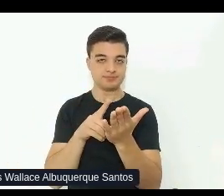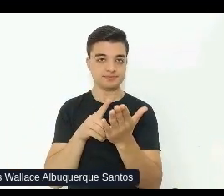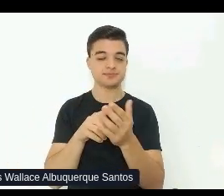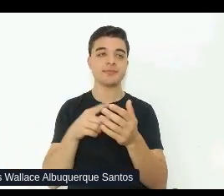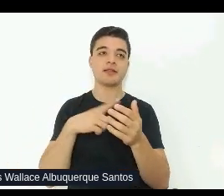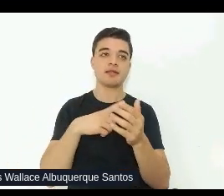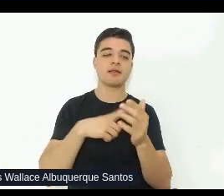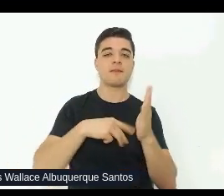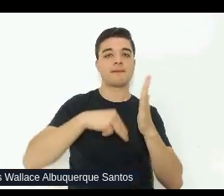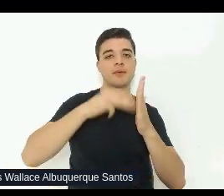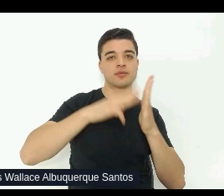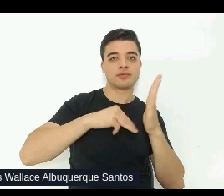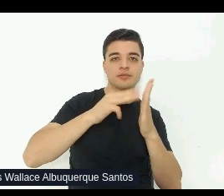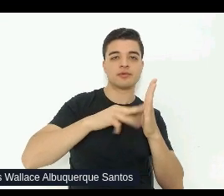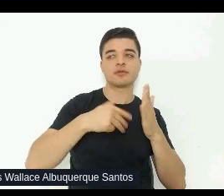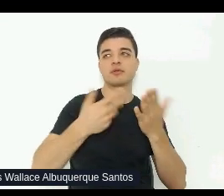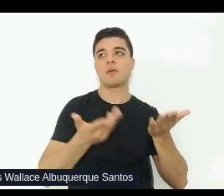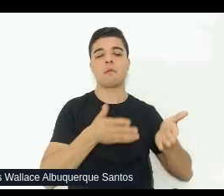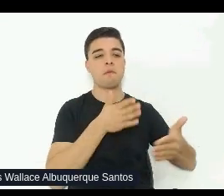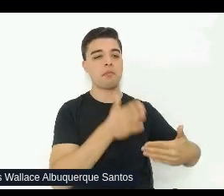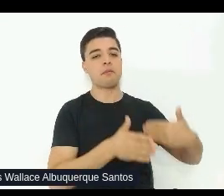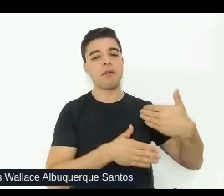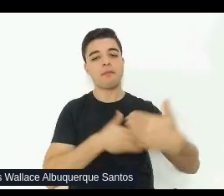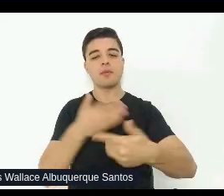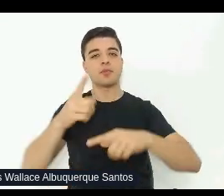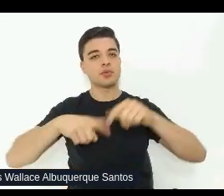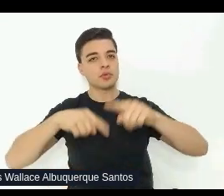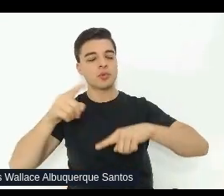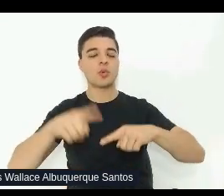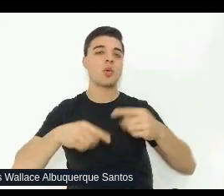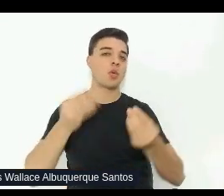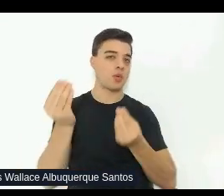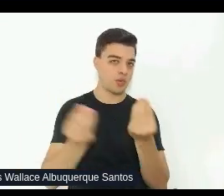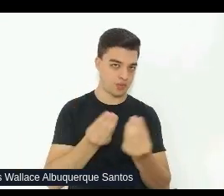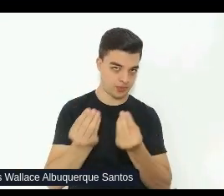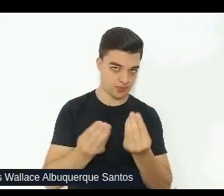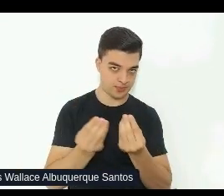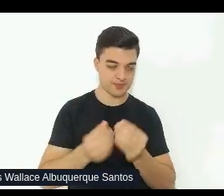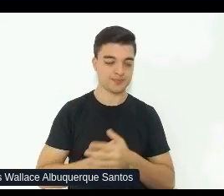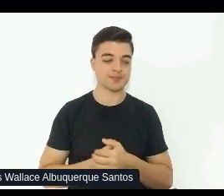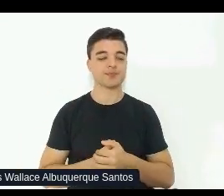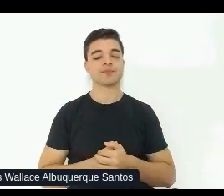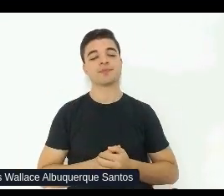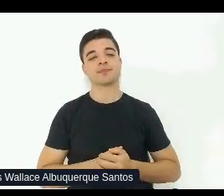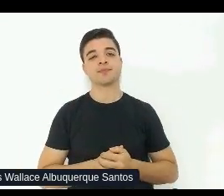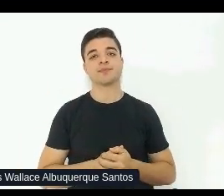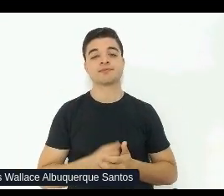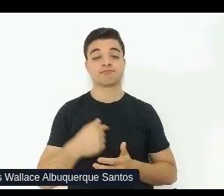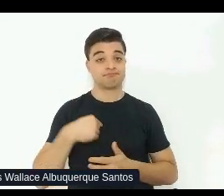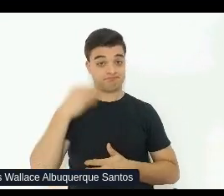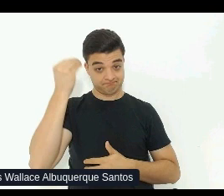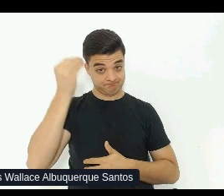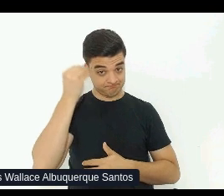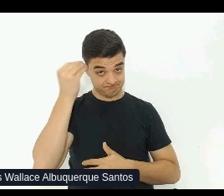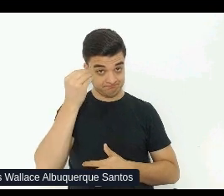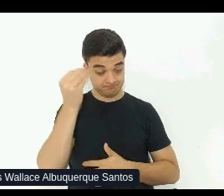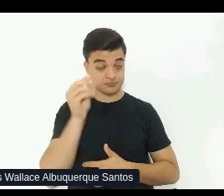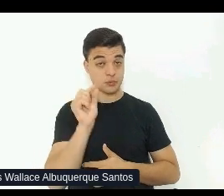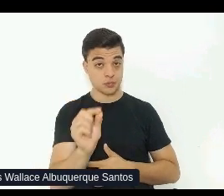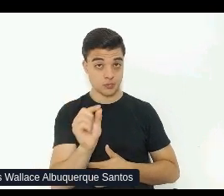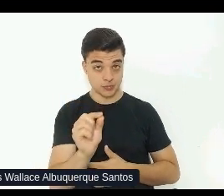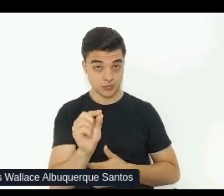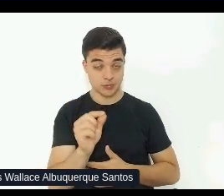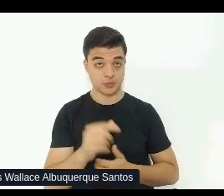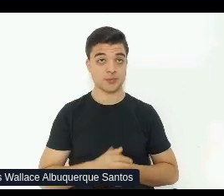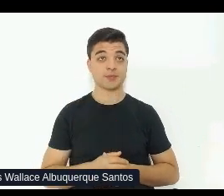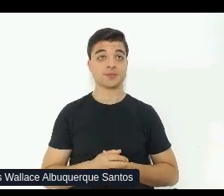metodologias, parte específica de processos de produto. E aí, assim, a minha experiência, né, nessa área vem, cara, desde de microempreendedor,